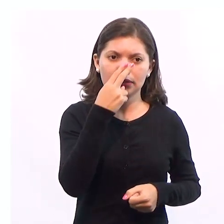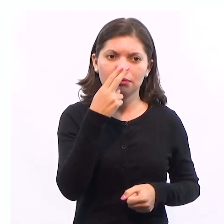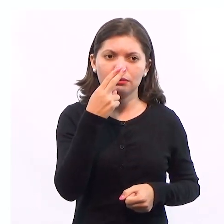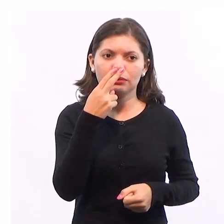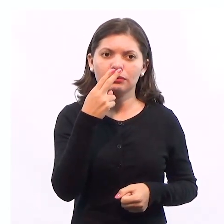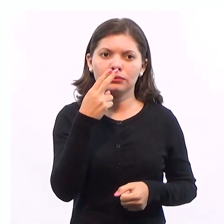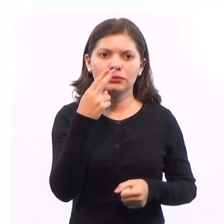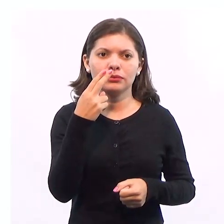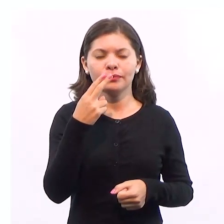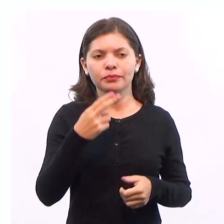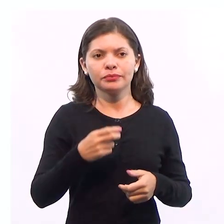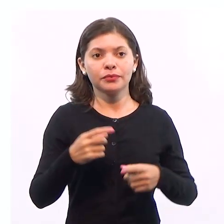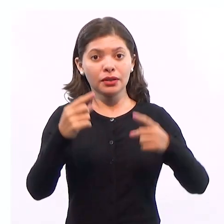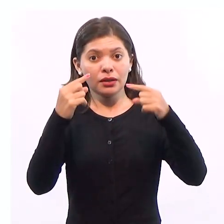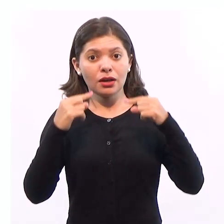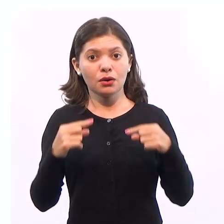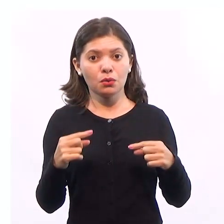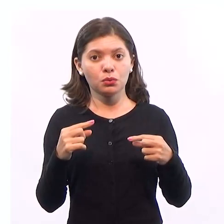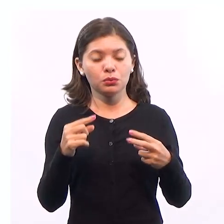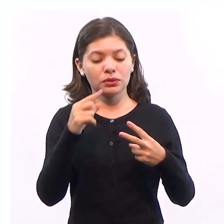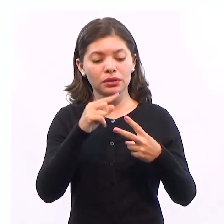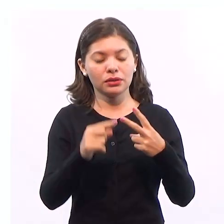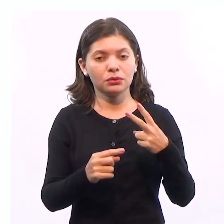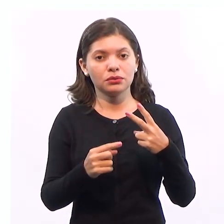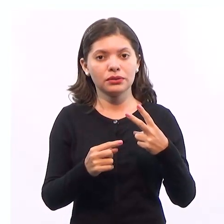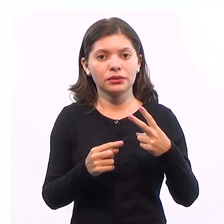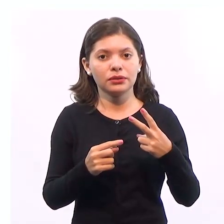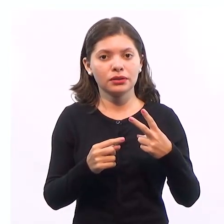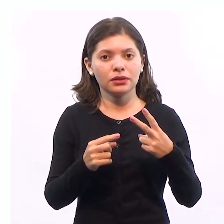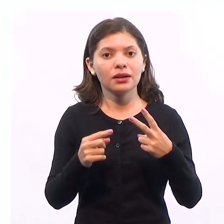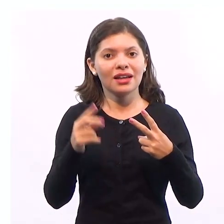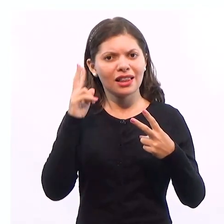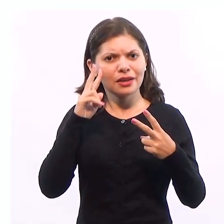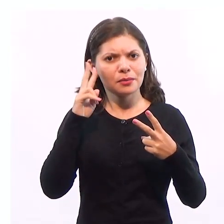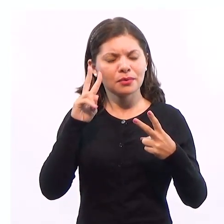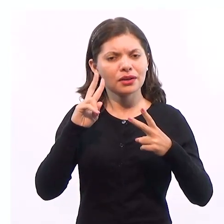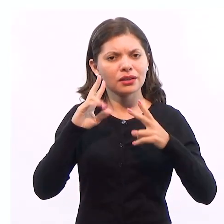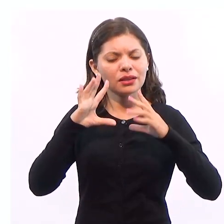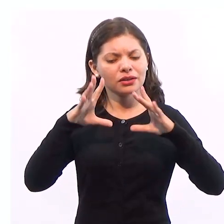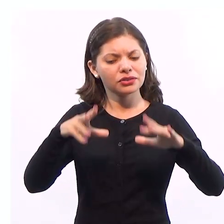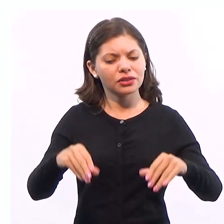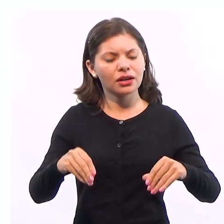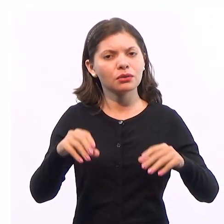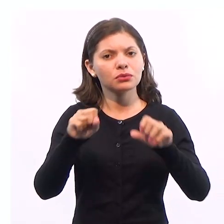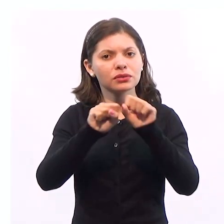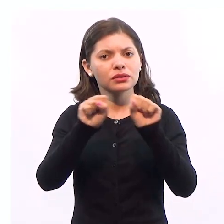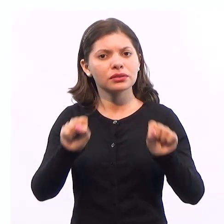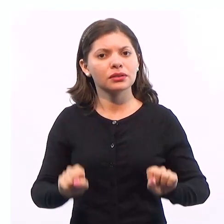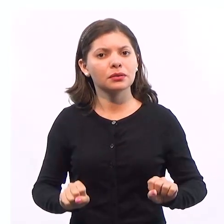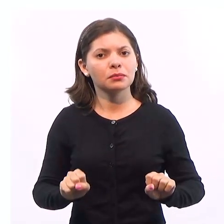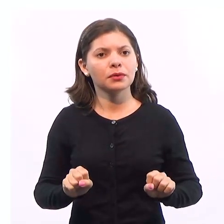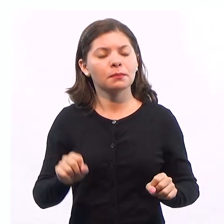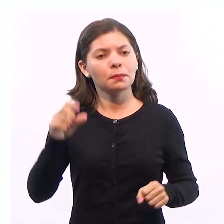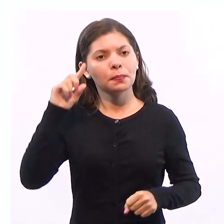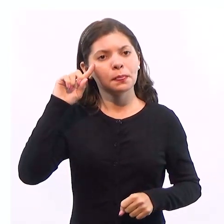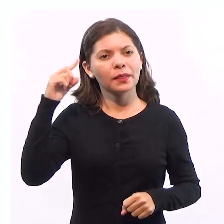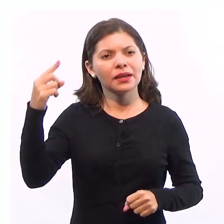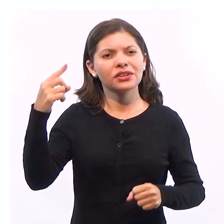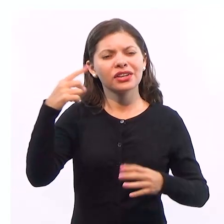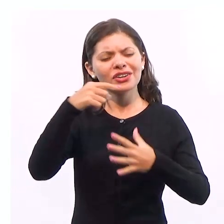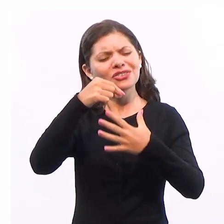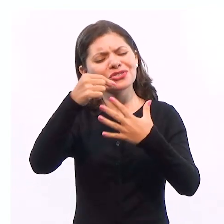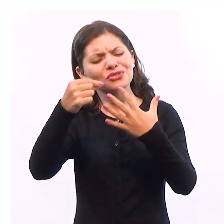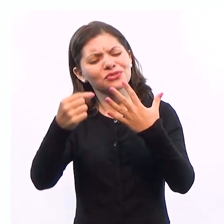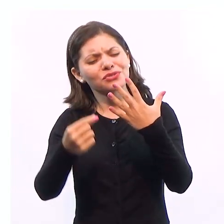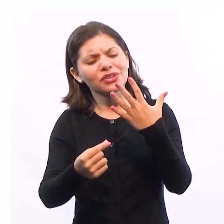a contingencial, lembra lá da teoria geral dos sistemas? Parecido, muito bem, ó, porque ó, preconiza a ideia de que há